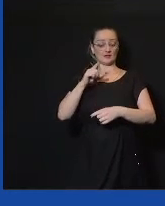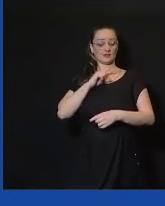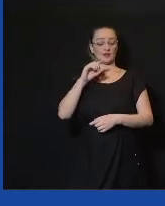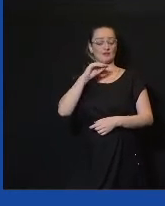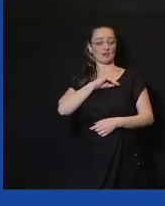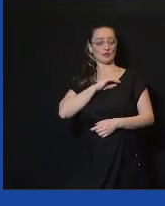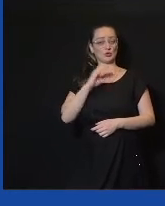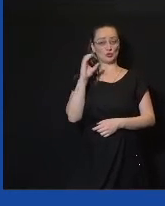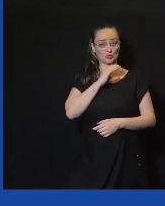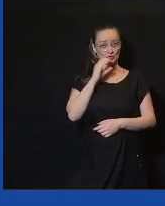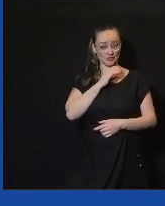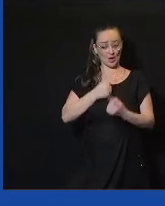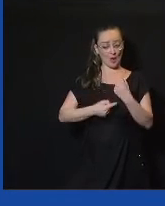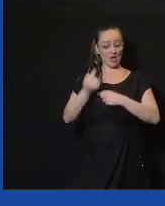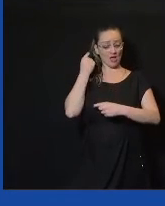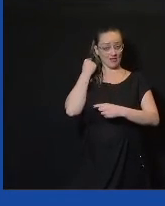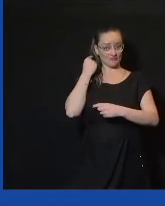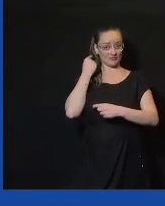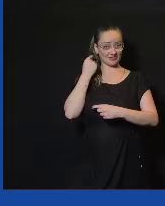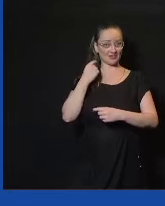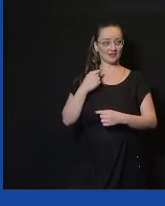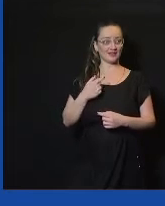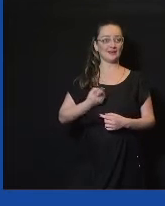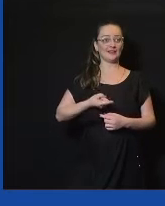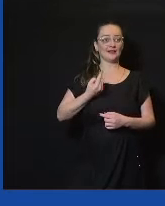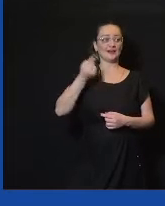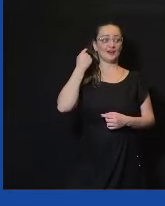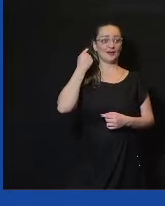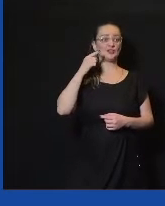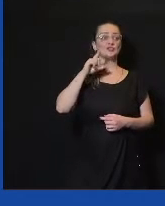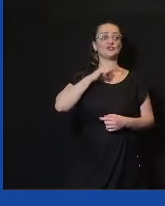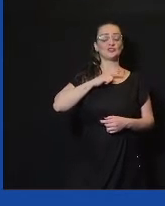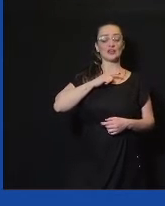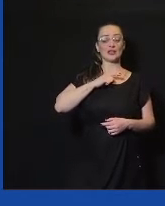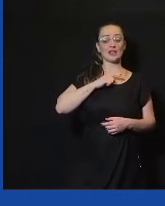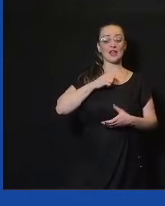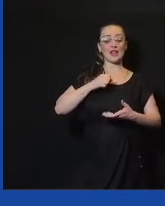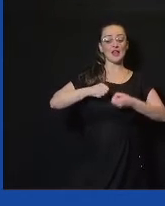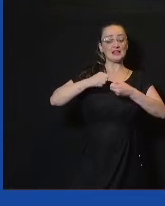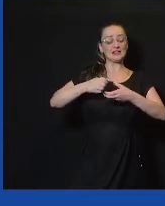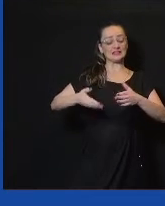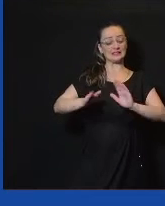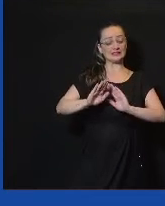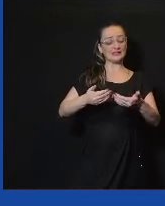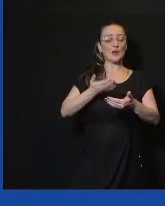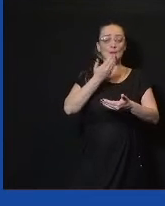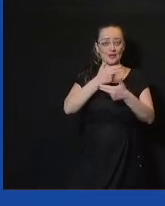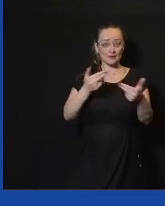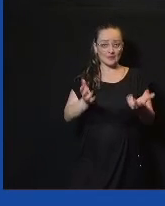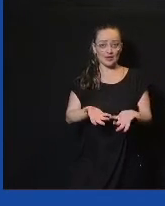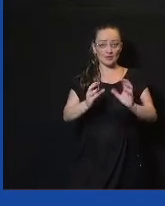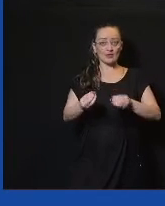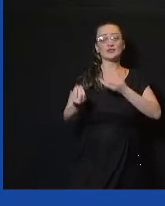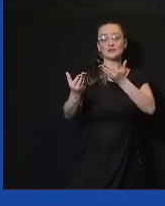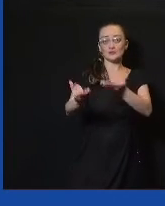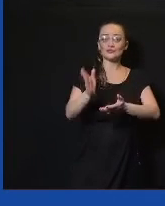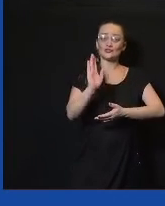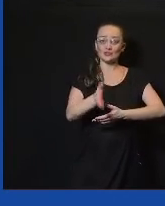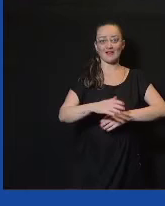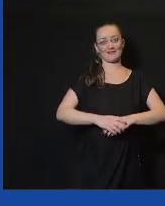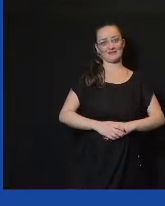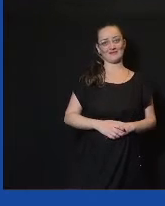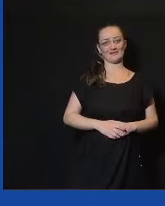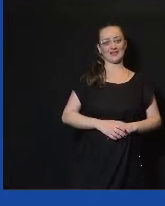chegar, antes de, assim, tinha cesta básica sendo distribuída nas mais de 5 milhões de